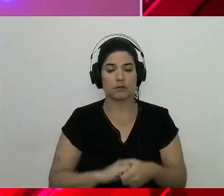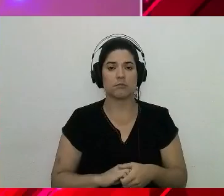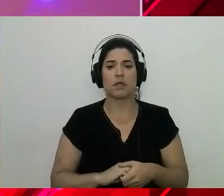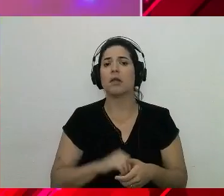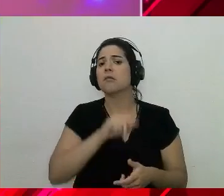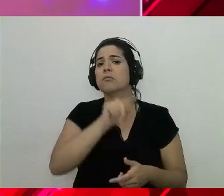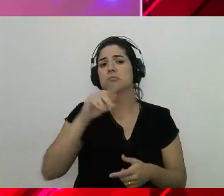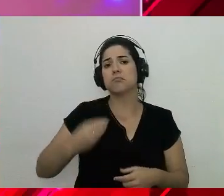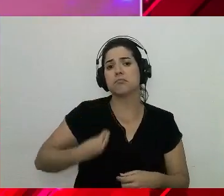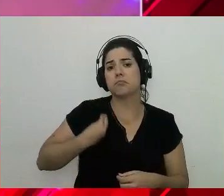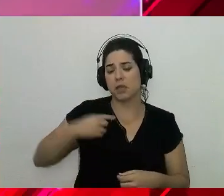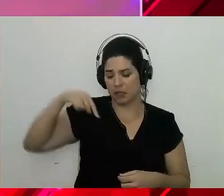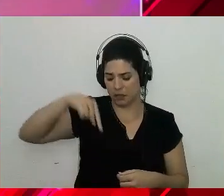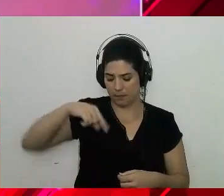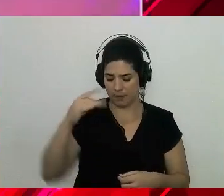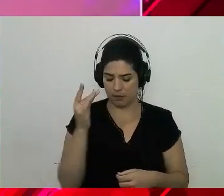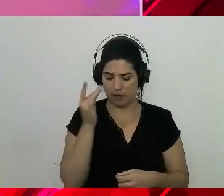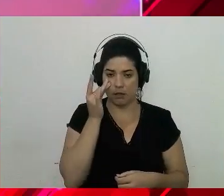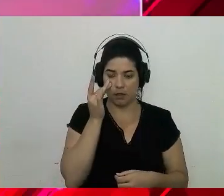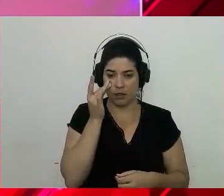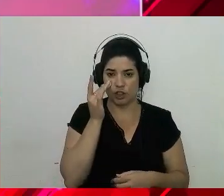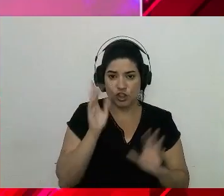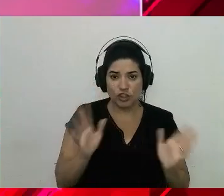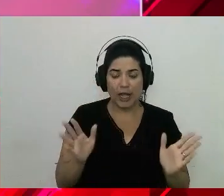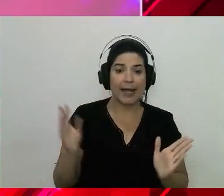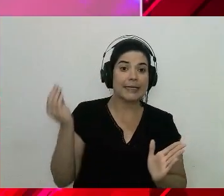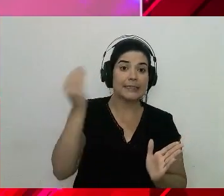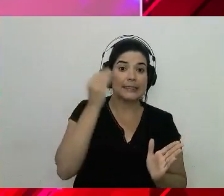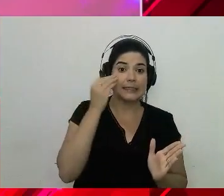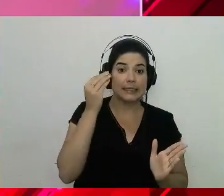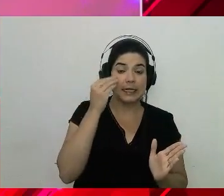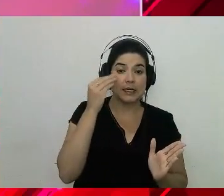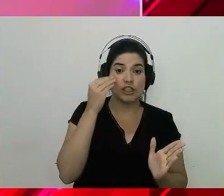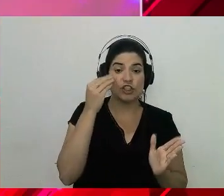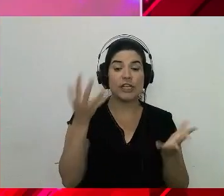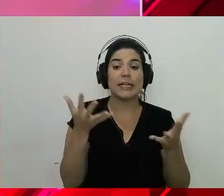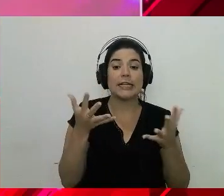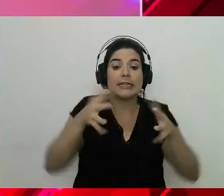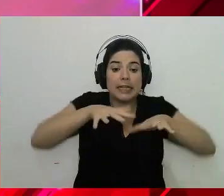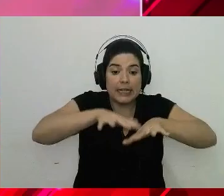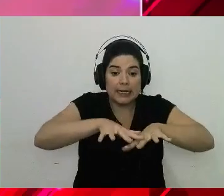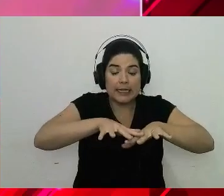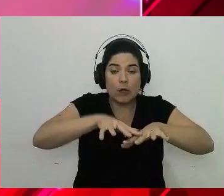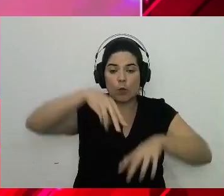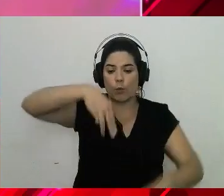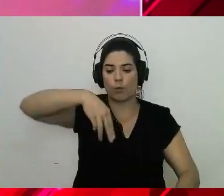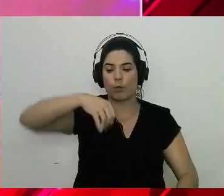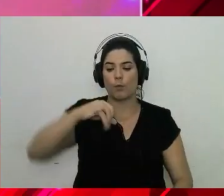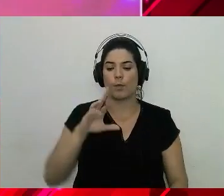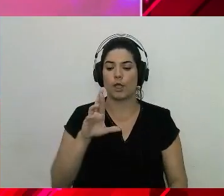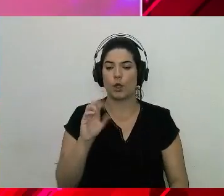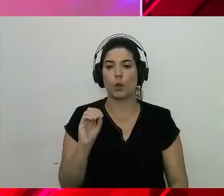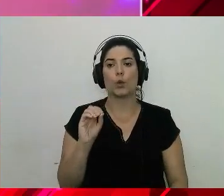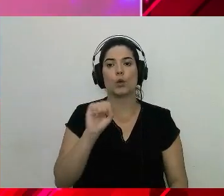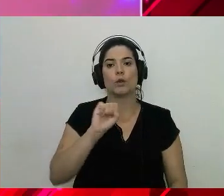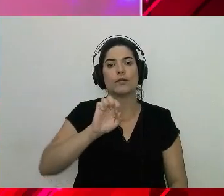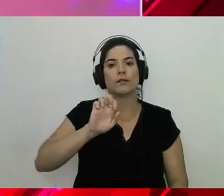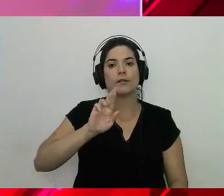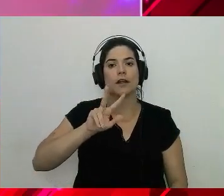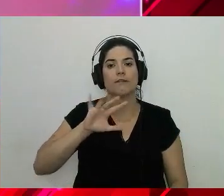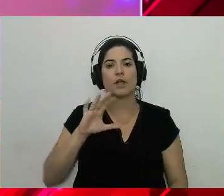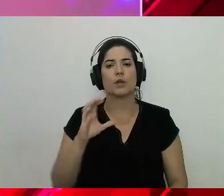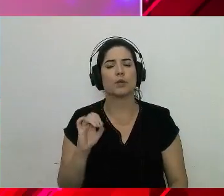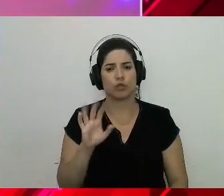presencial, quem já teve que fazer teste de integração em microserviço alguma vez? Pode levantar a mão? Isso. Agora, eu vou pedir um